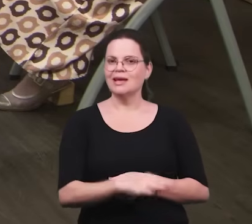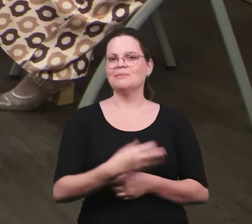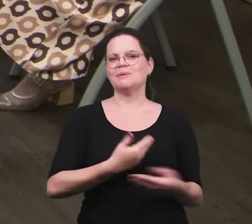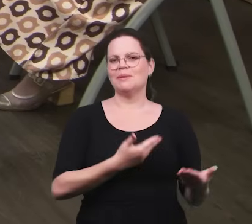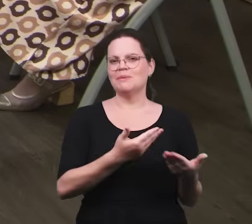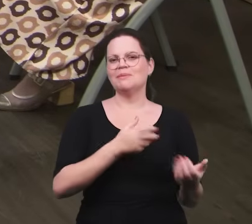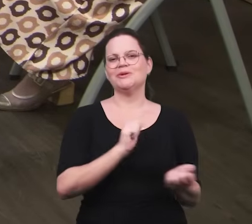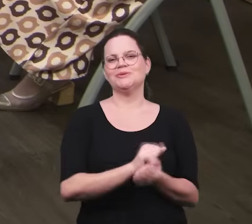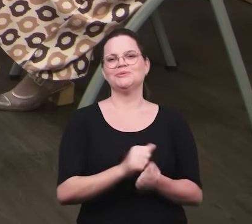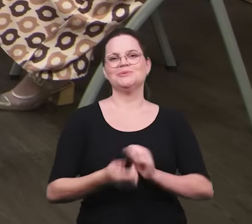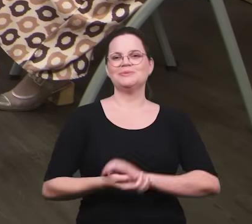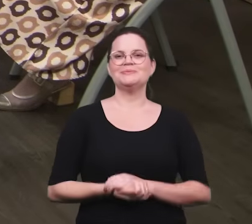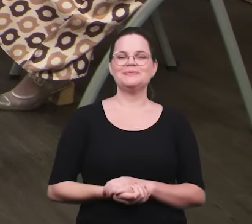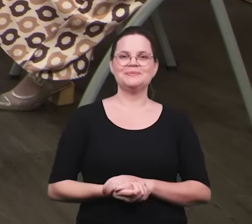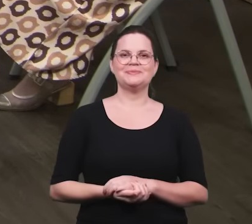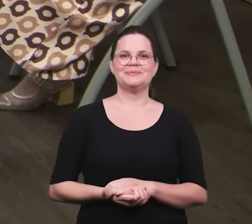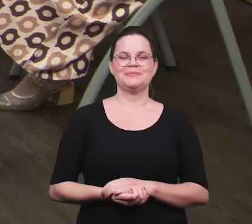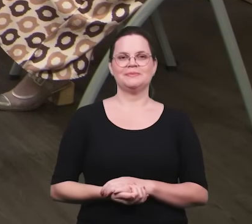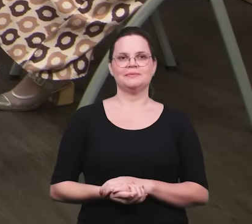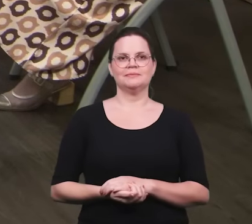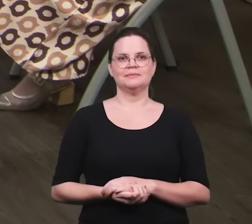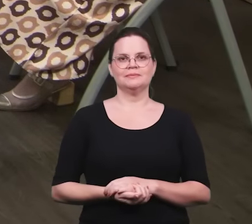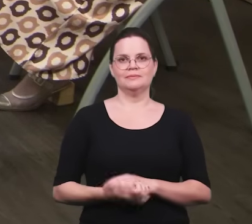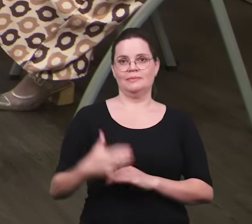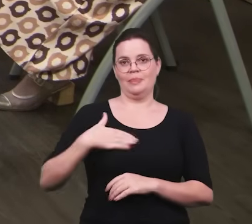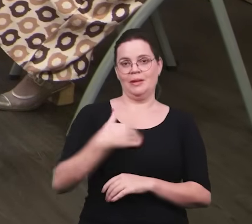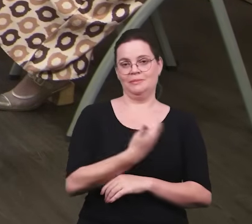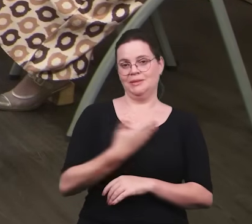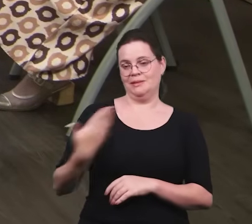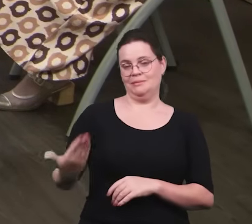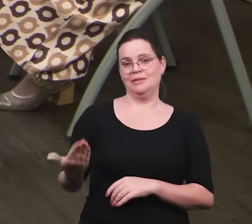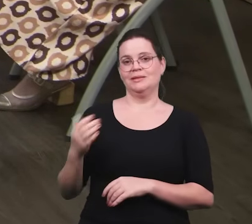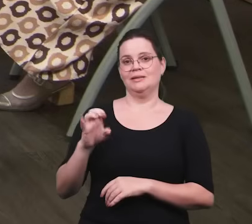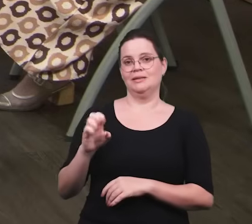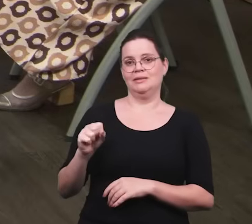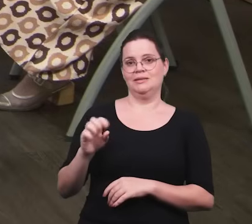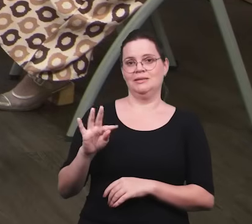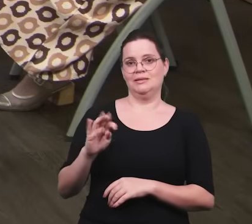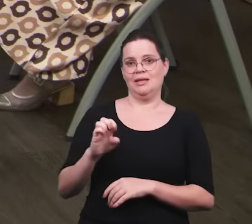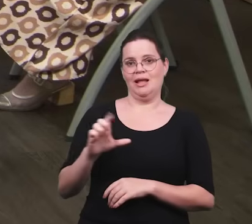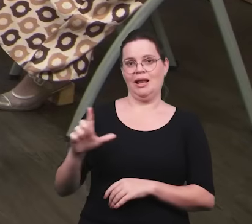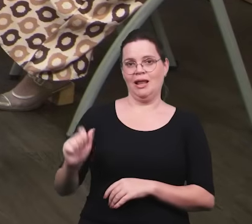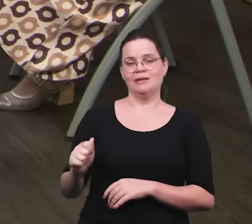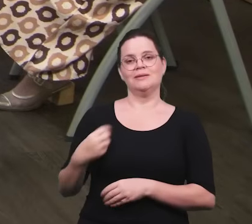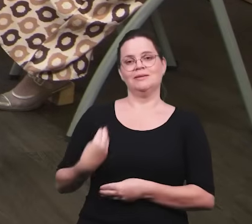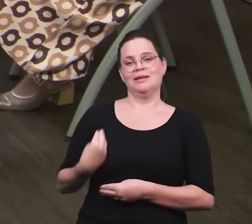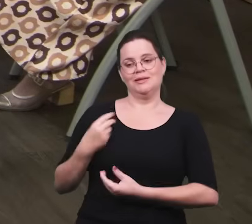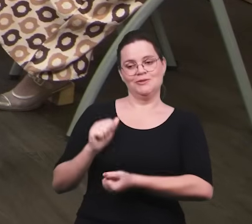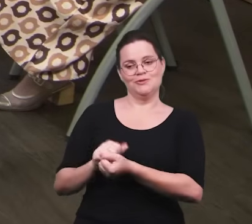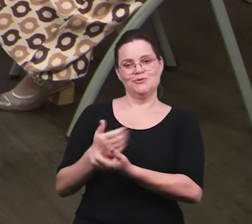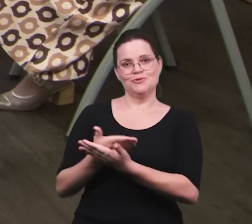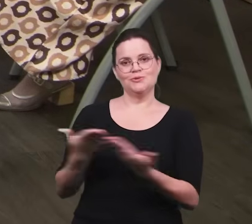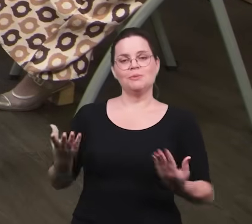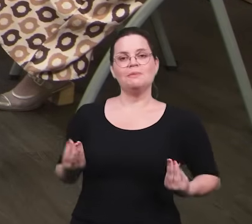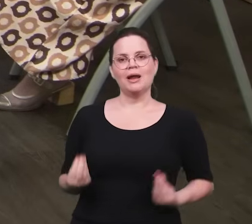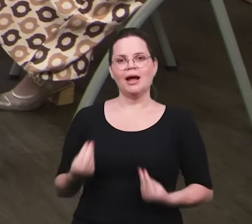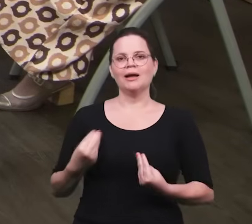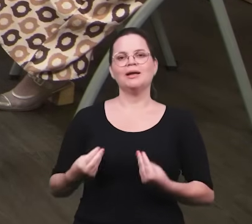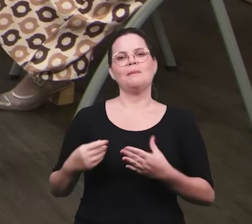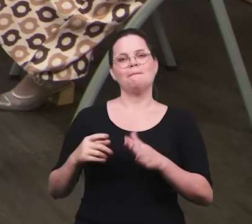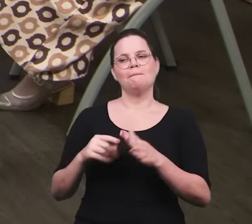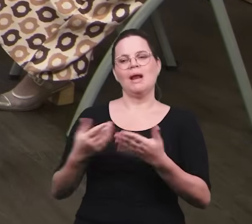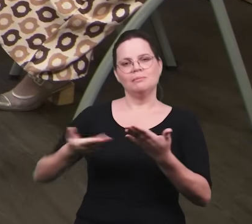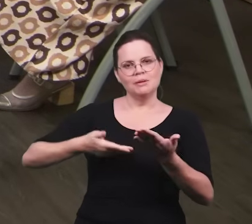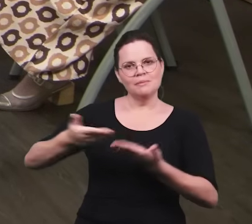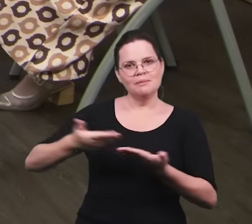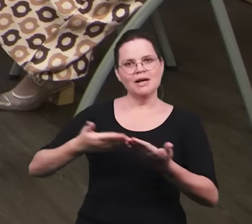de maneira maravilhosa. Bom, a minha colega Estela Costa, quem está hoje aqui para conduzir os jovens nas